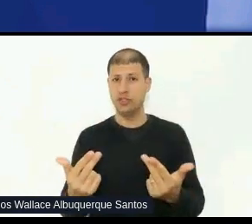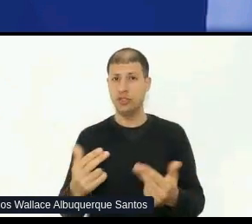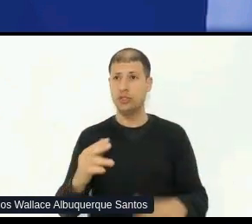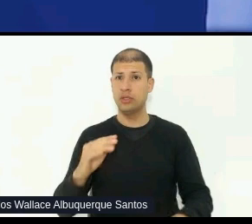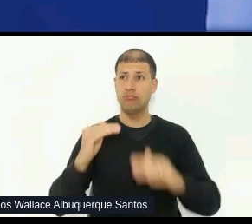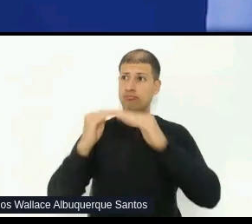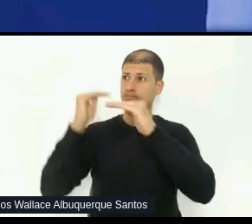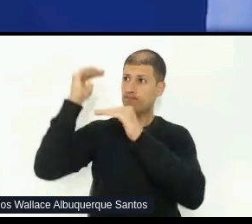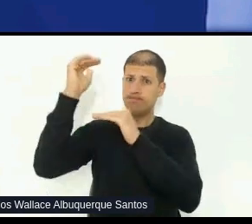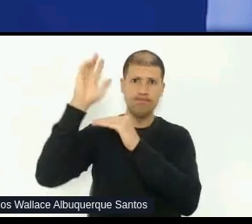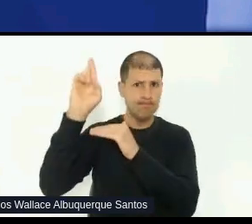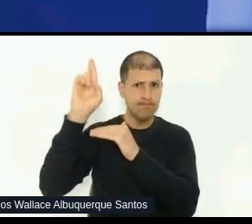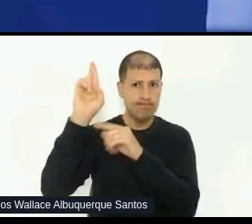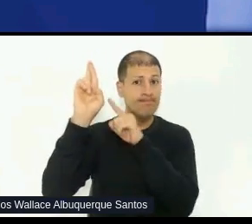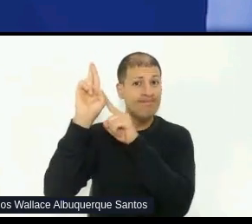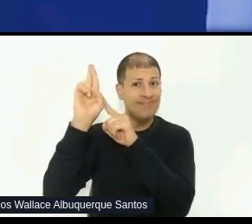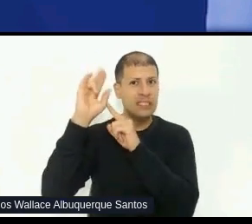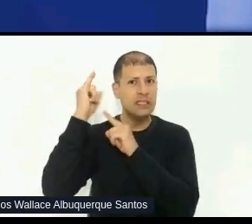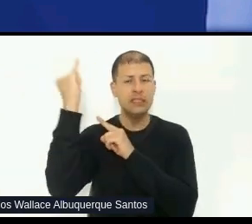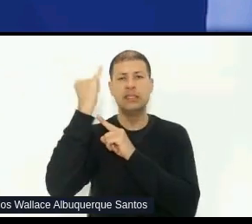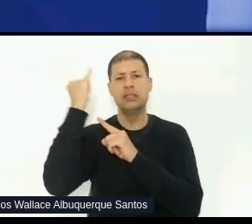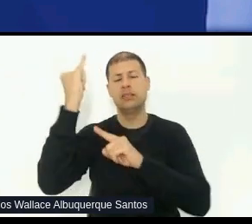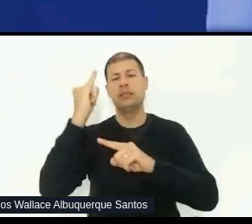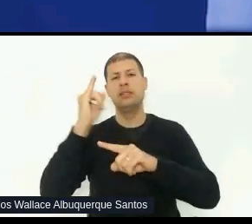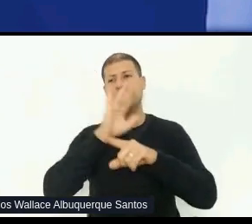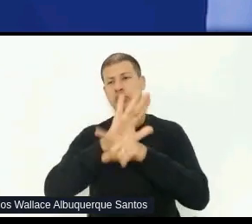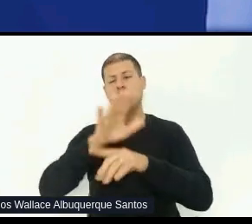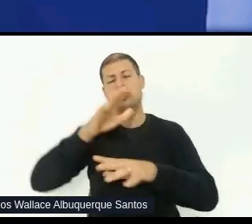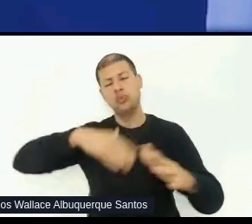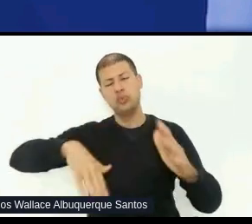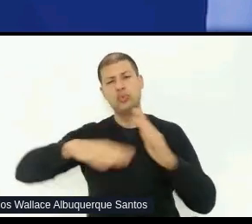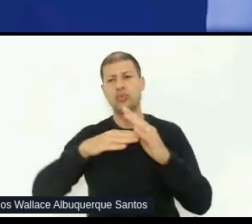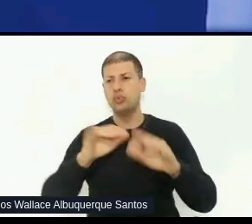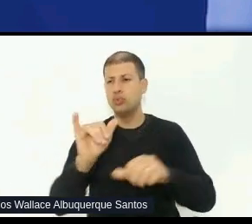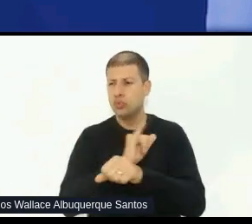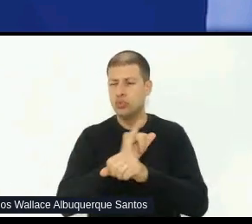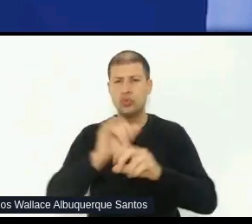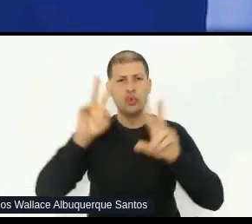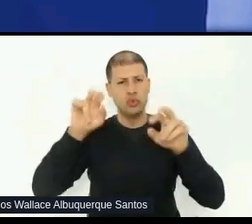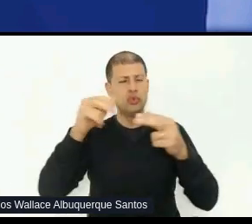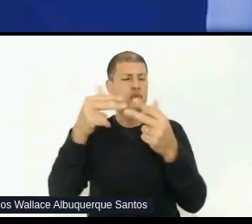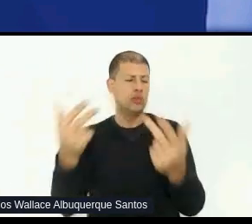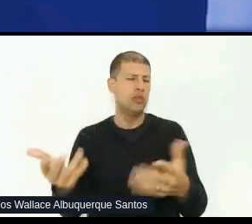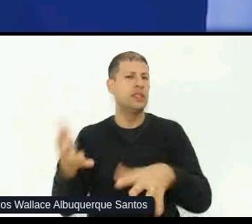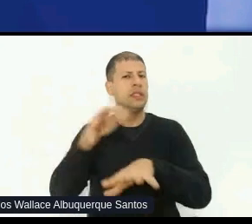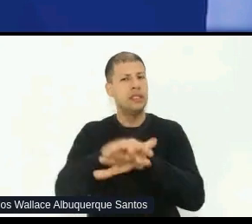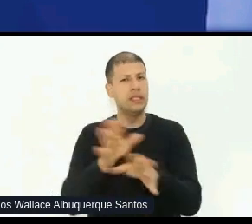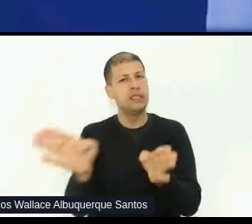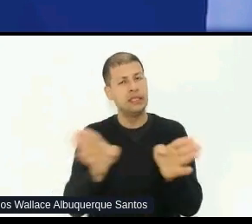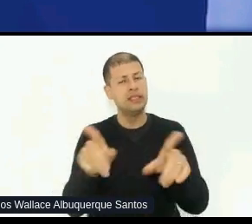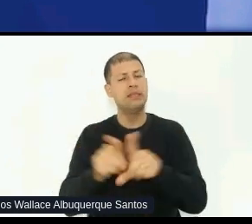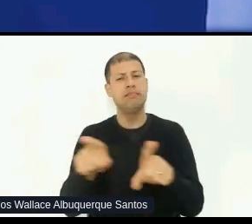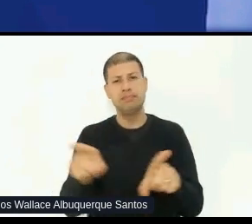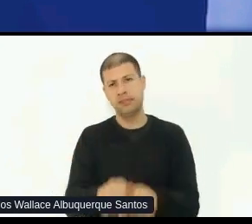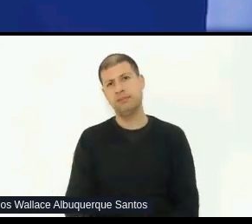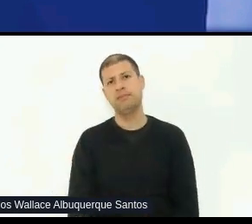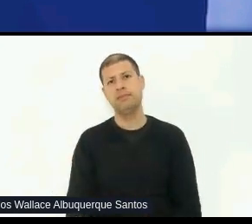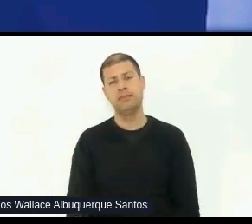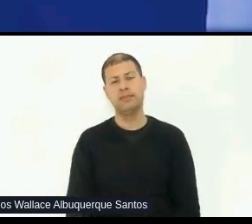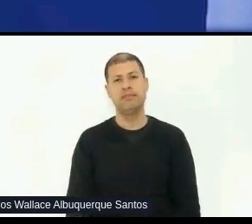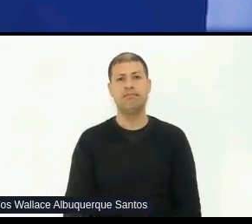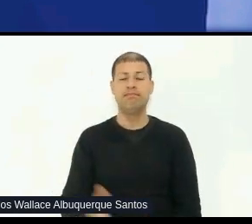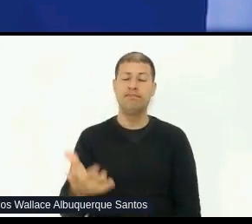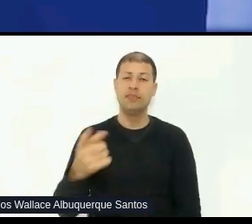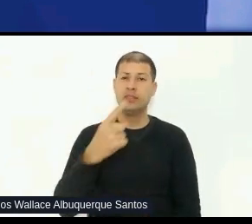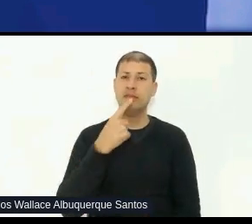uma peça-chave para garantir que a tua empresa tenha mais estratégia com relação à diversidade, inclusão e acessibilidade. Tá? Não adianta nada você querer